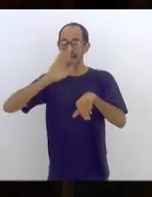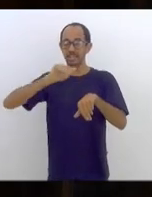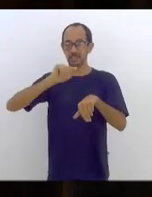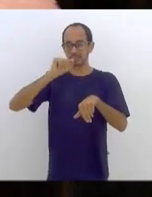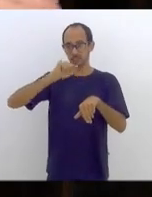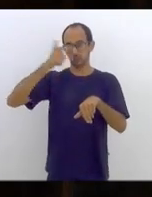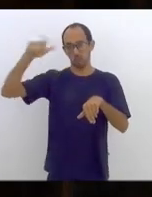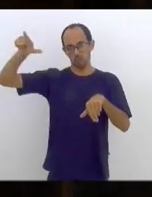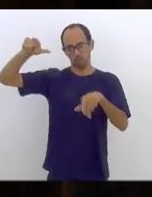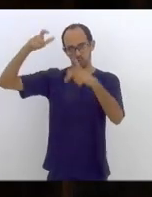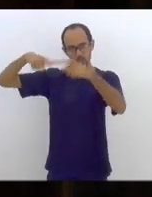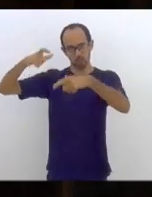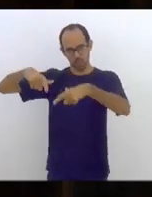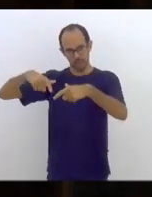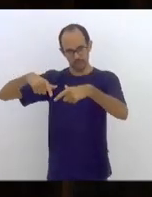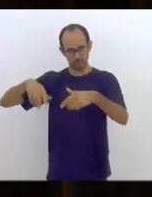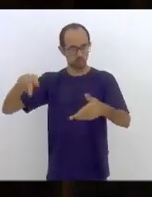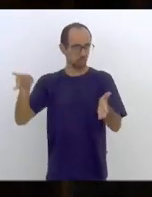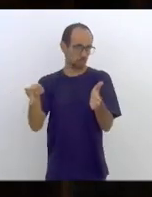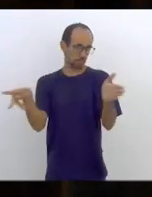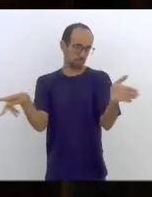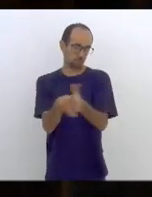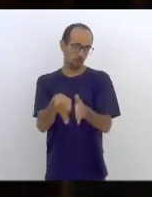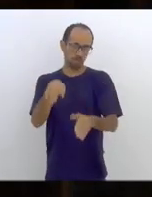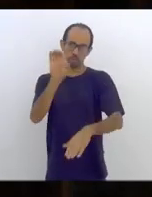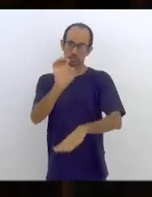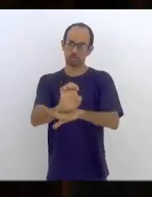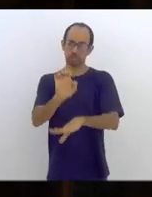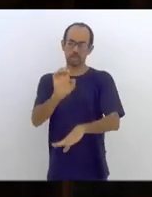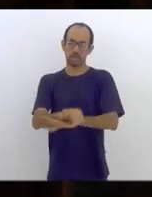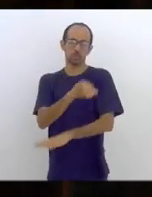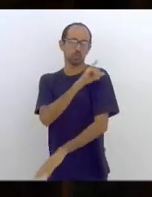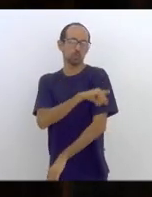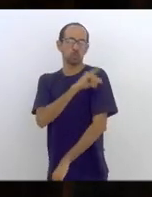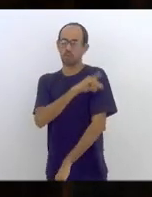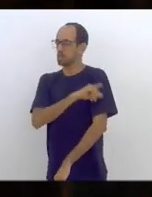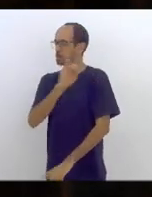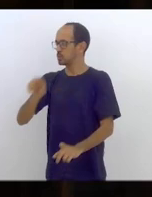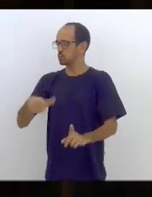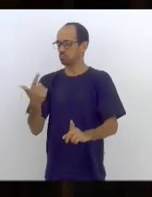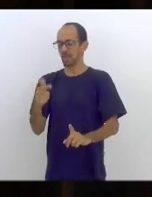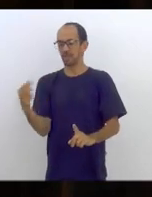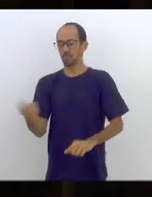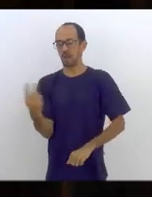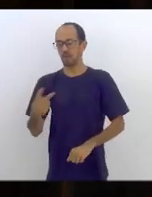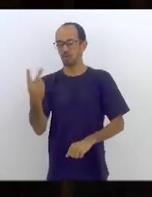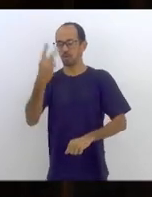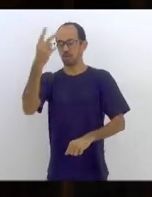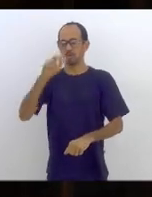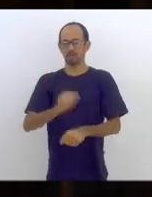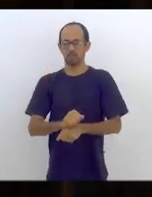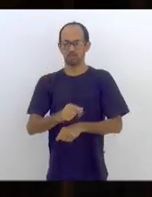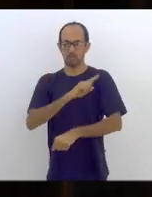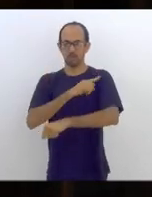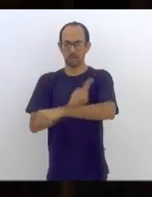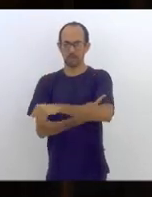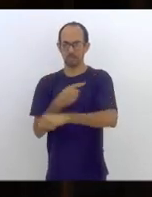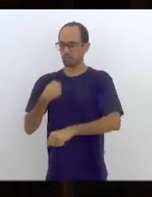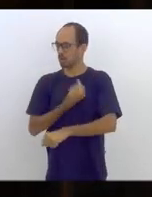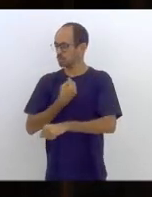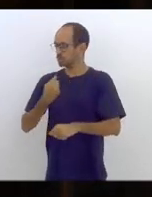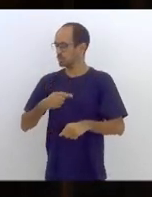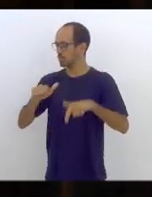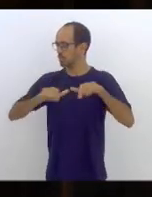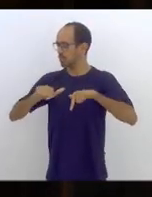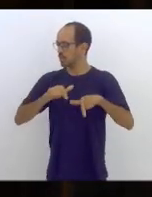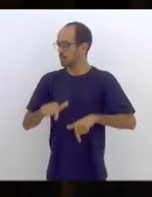gente não é valorizada e vendo pessoas como a Mônica fortalecendo o nosso trabalho. Eu queria que vocês se levantassem,